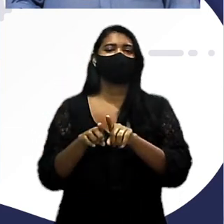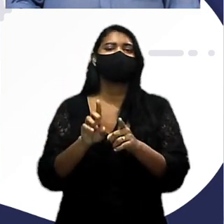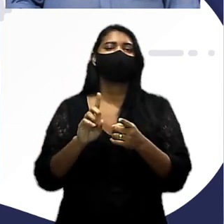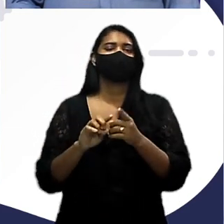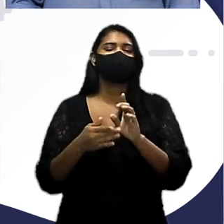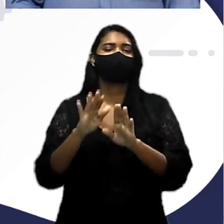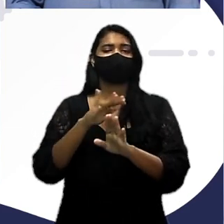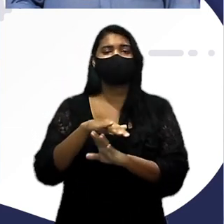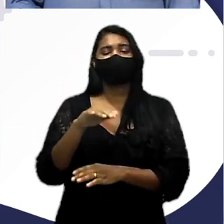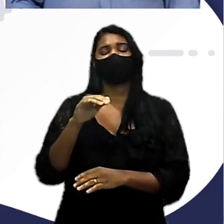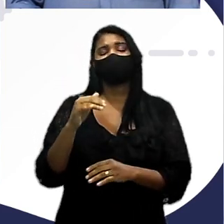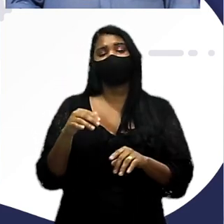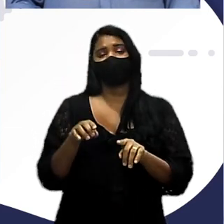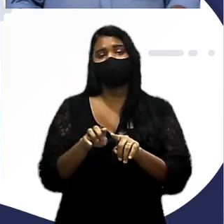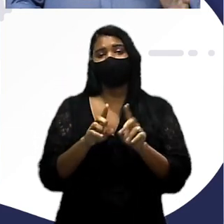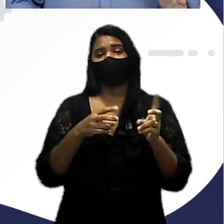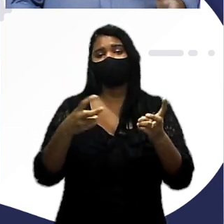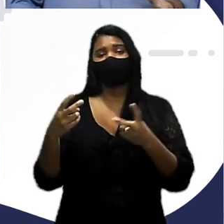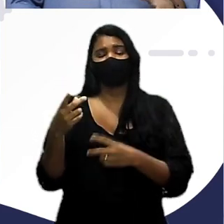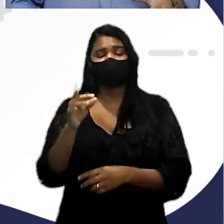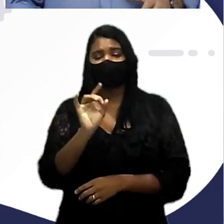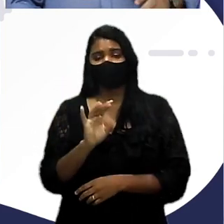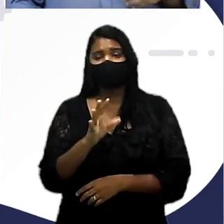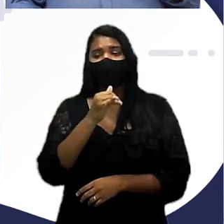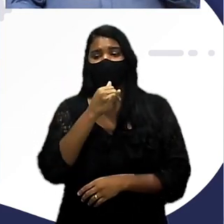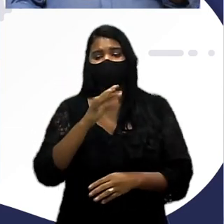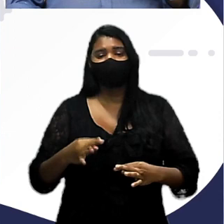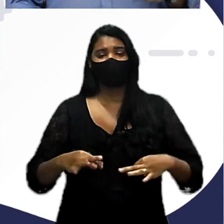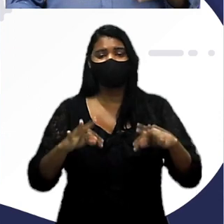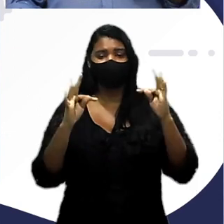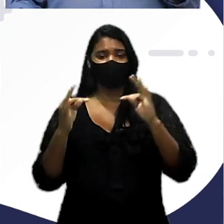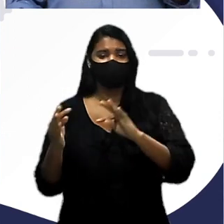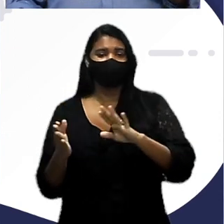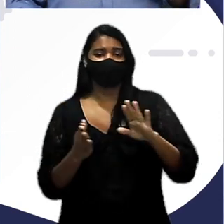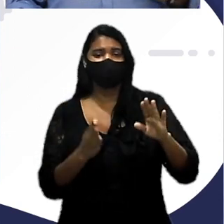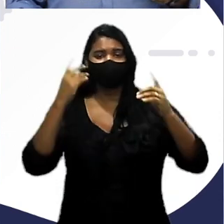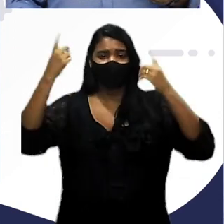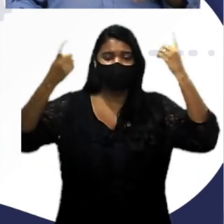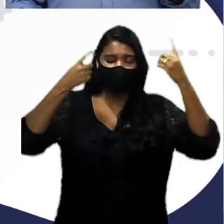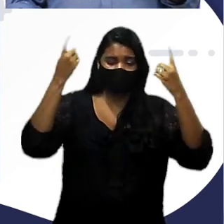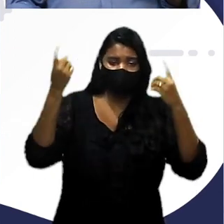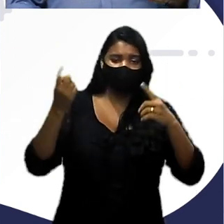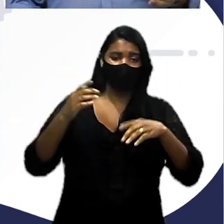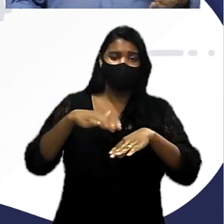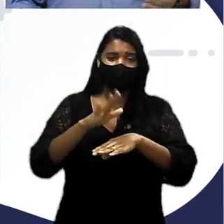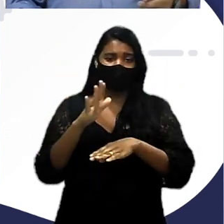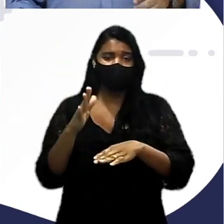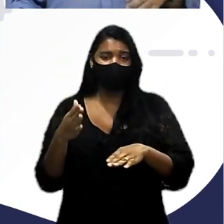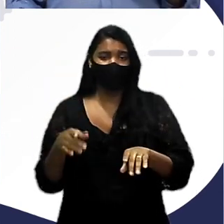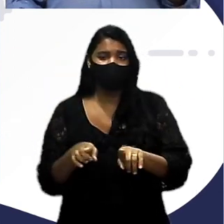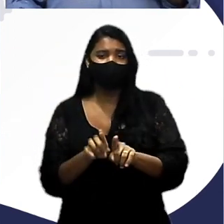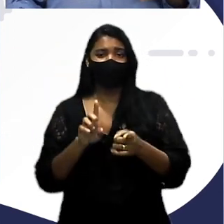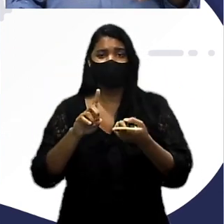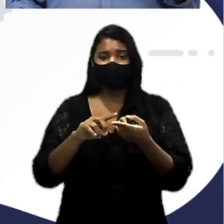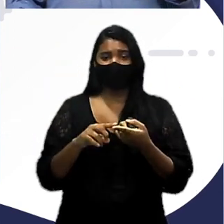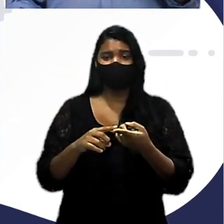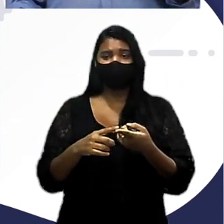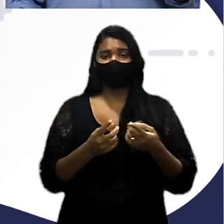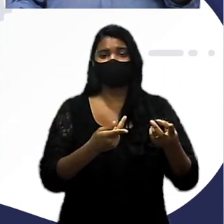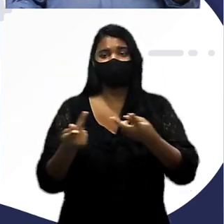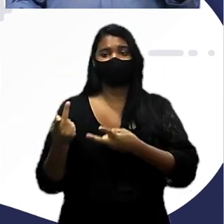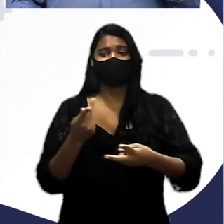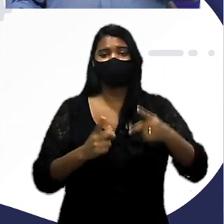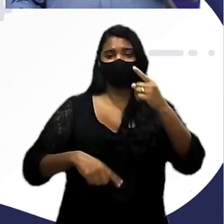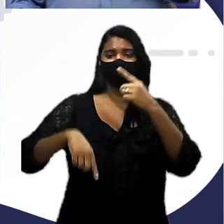são aspectos que não só às vezes nos preocupam um pouco, mas ao mesmo tempo nos mostra cada